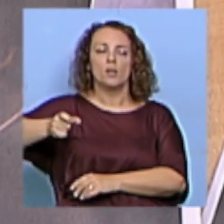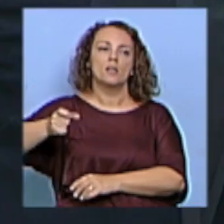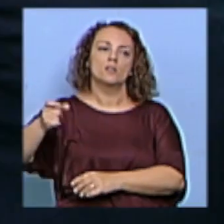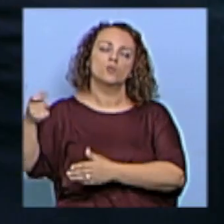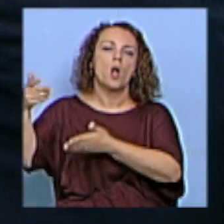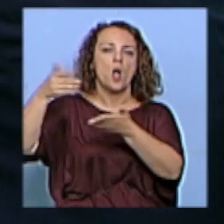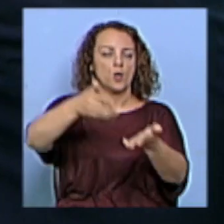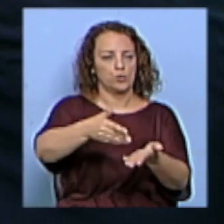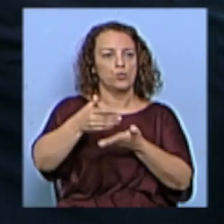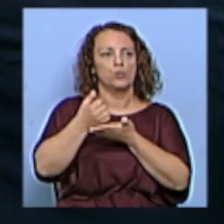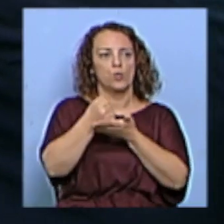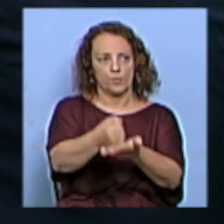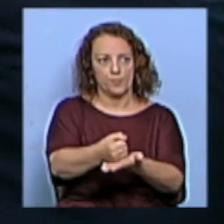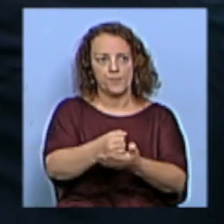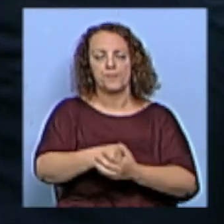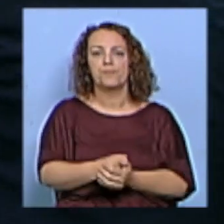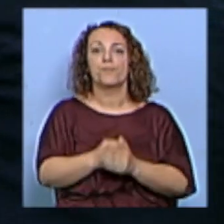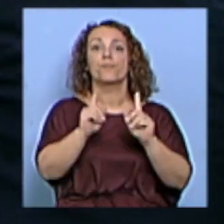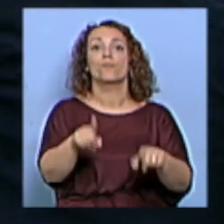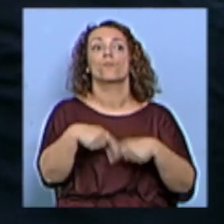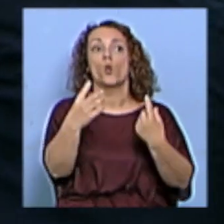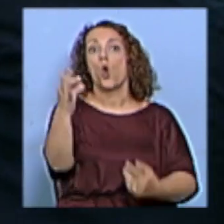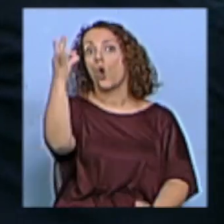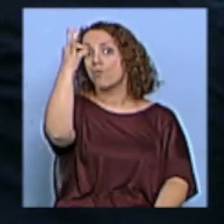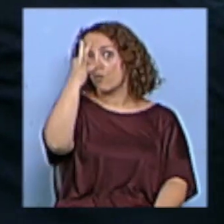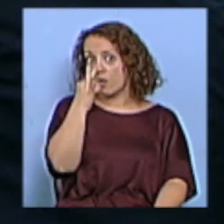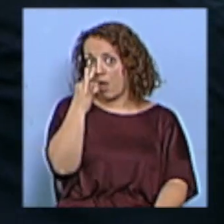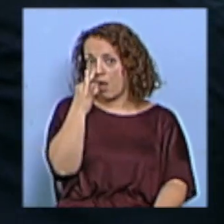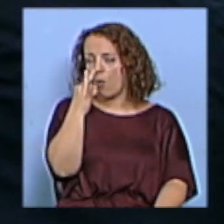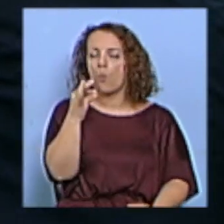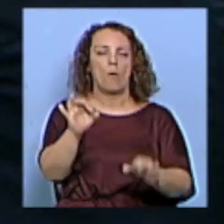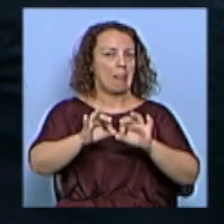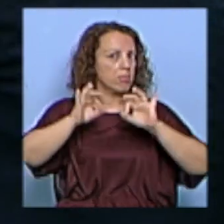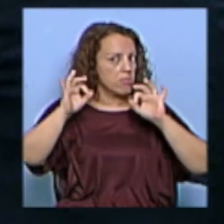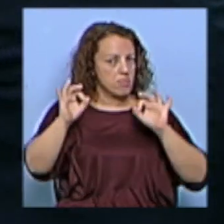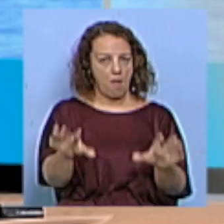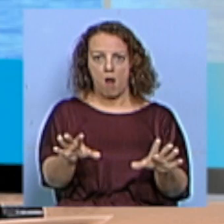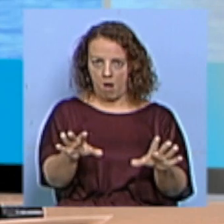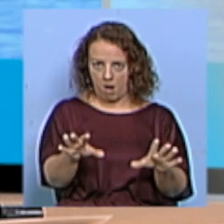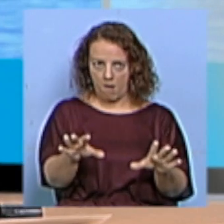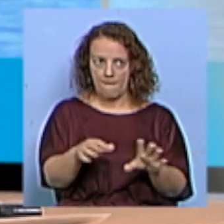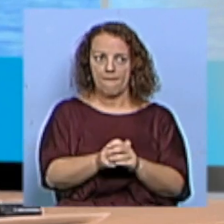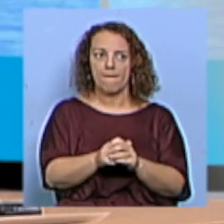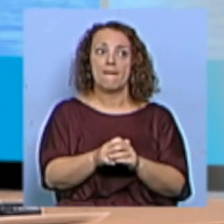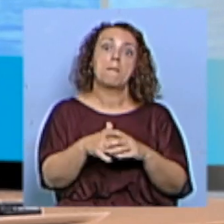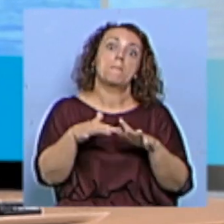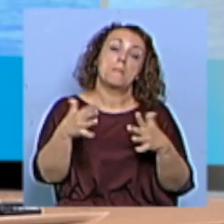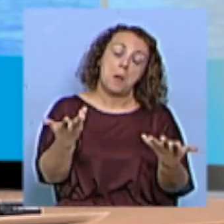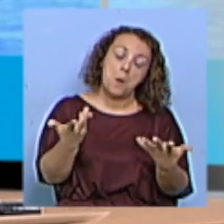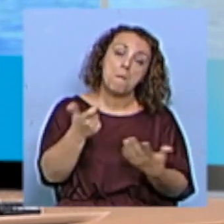auxiliar. A comunhão terá que ter ritmos equivalentes. E, portanto, se calhar,